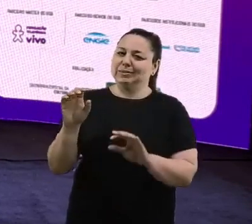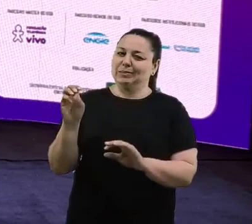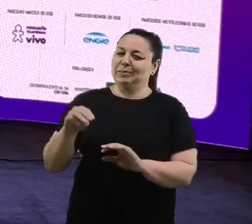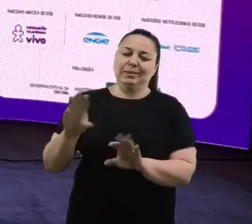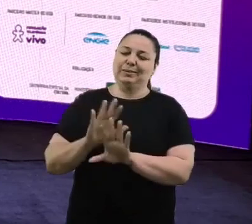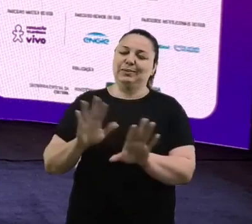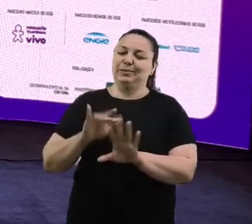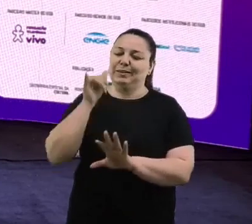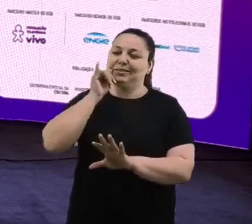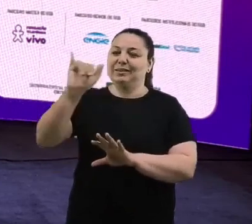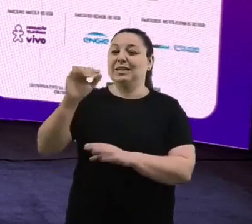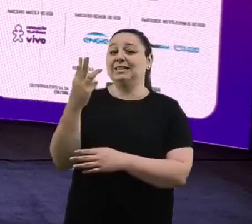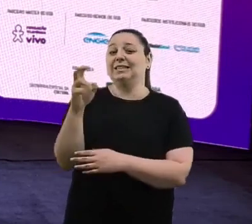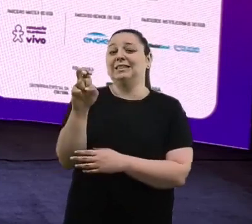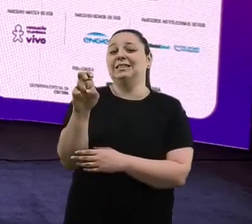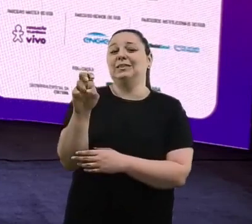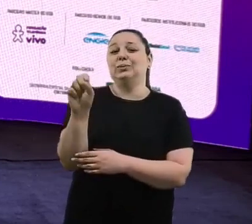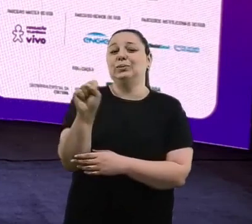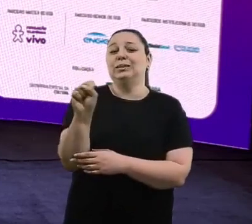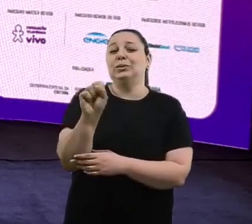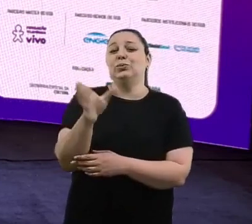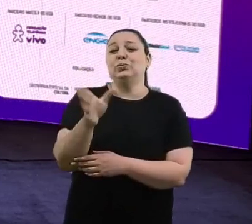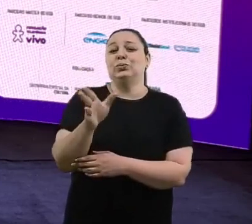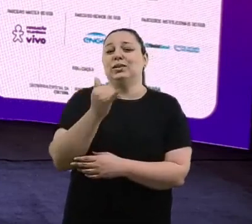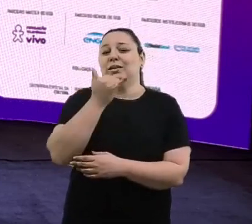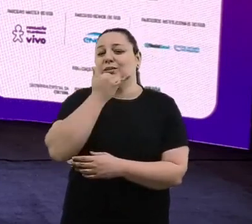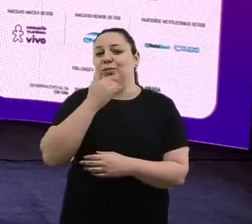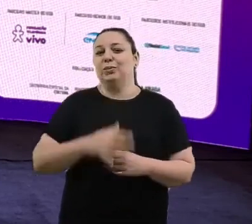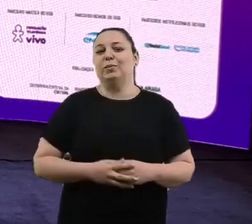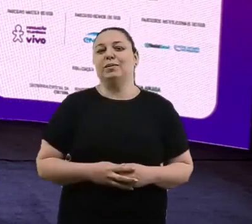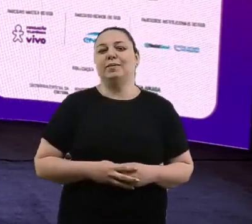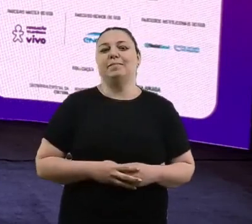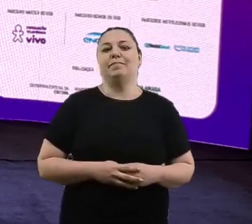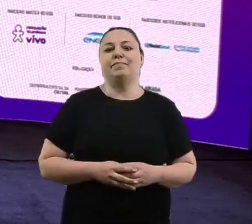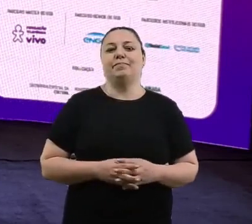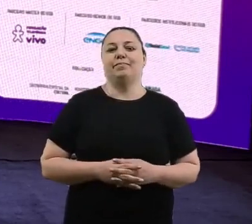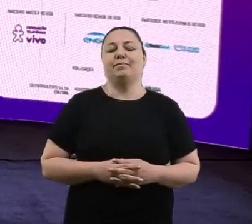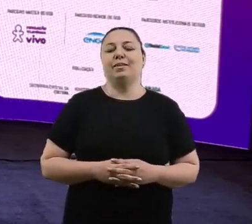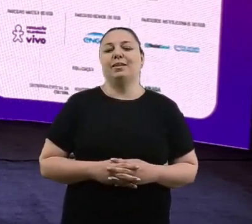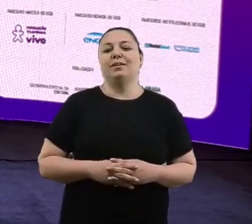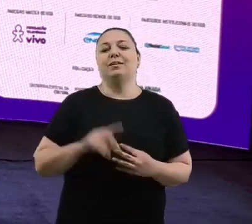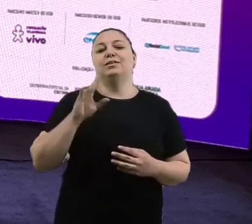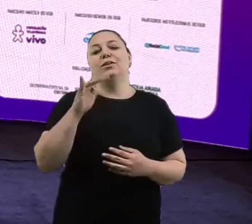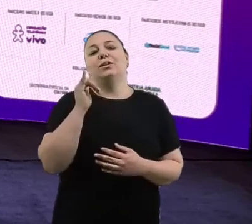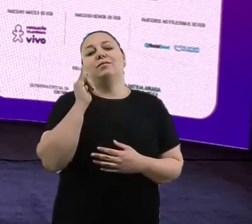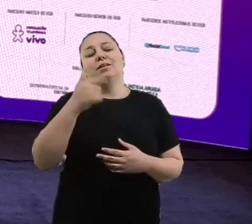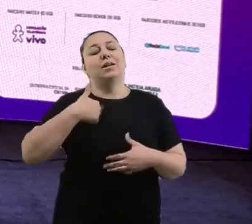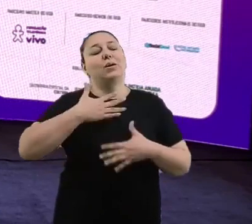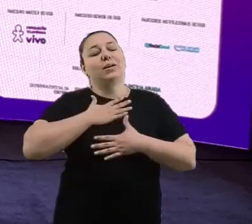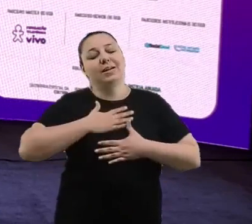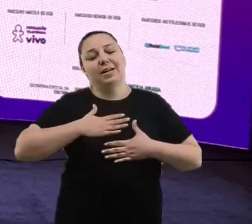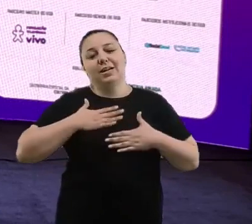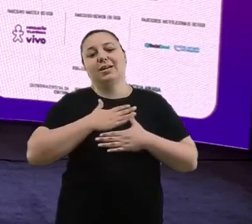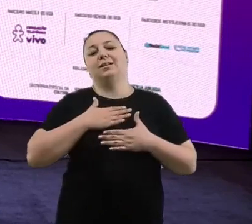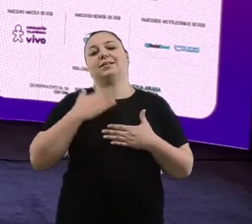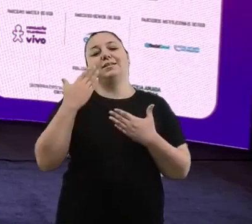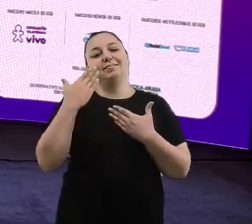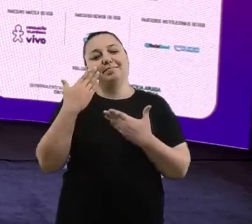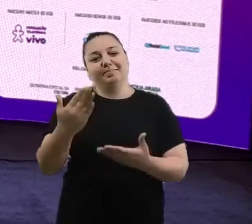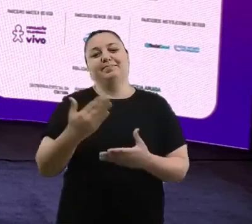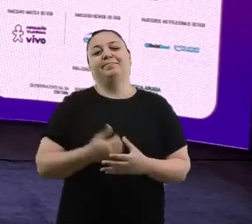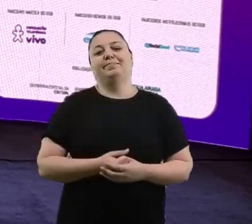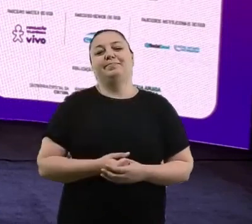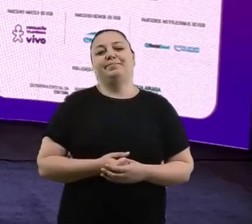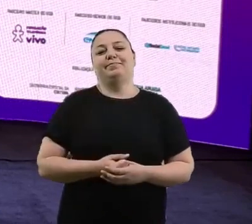dar um tchau aqui. Eu extremamente grata a vocês e ao Thiago. Fernanda,